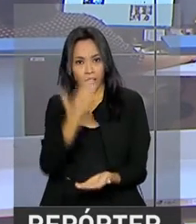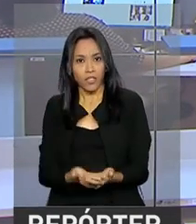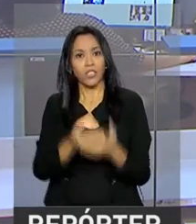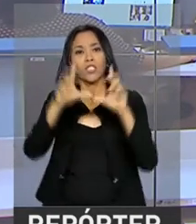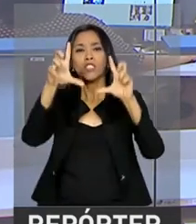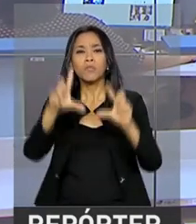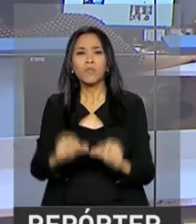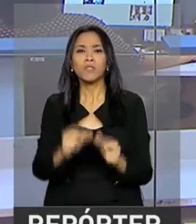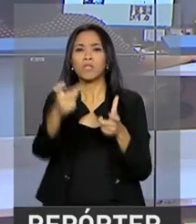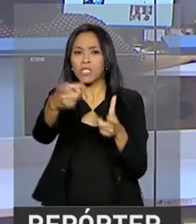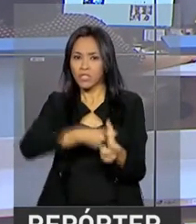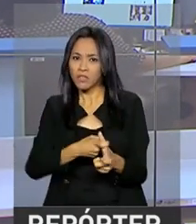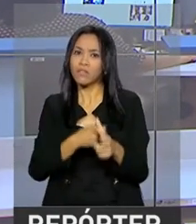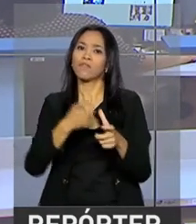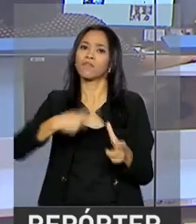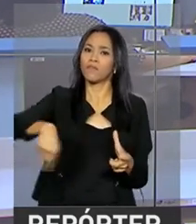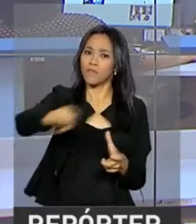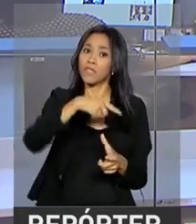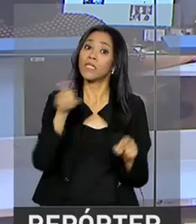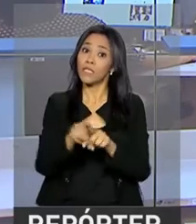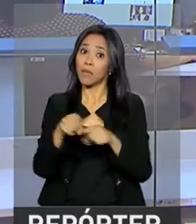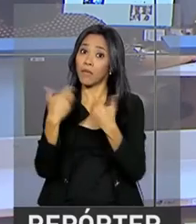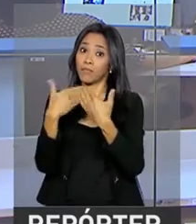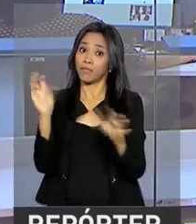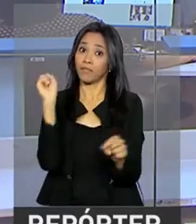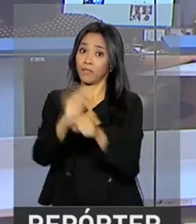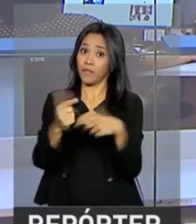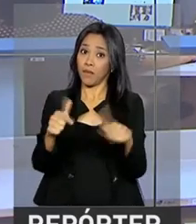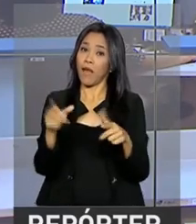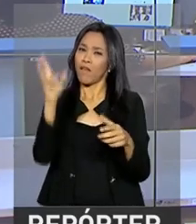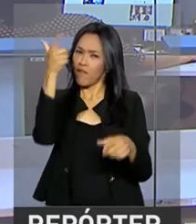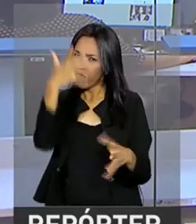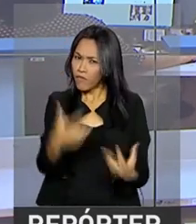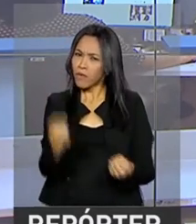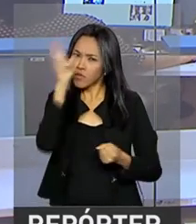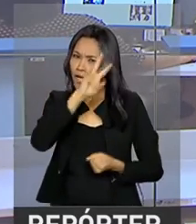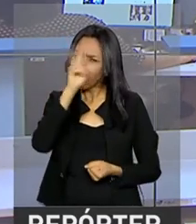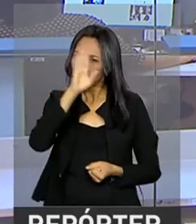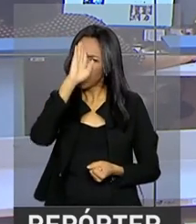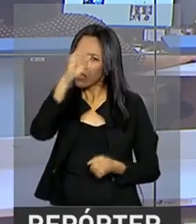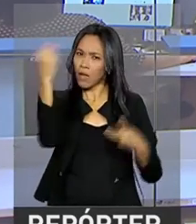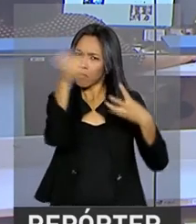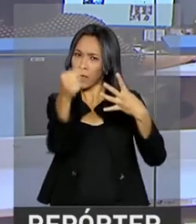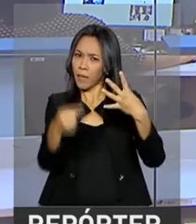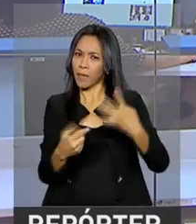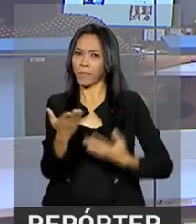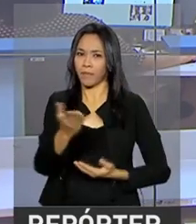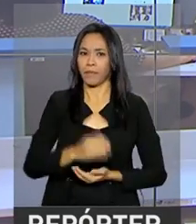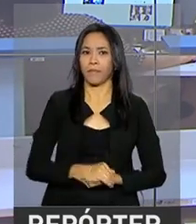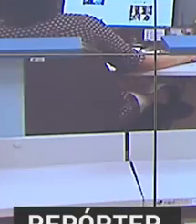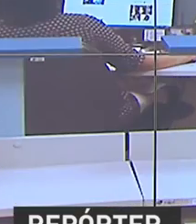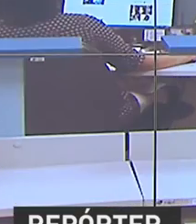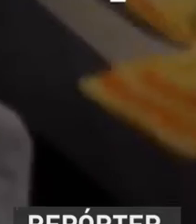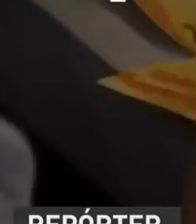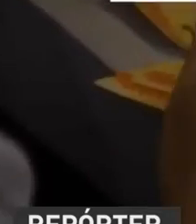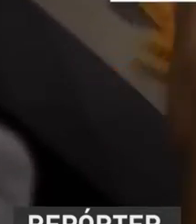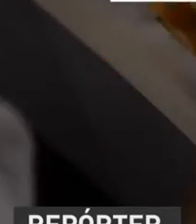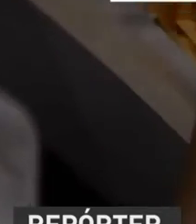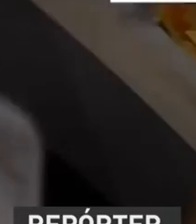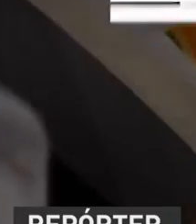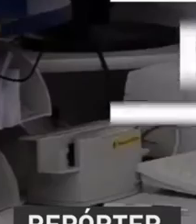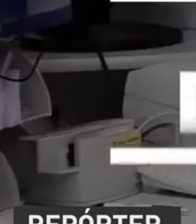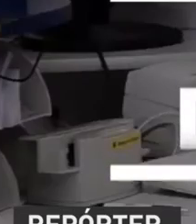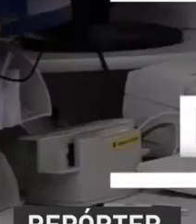da inadimplência e na geração de empregos. Vamos relembrar os principais pontos dessa medida.